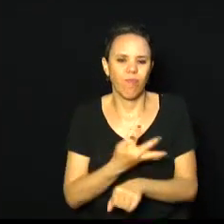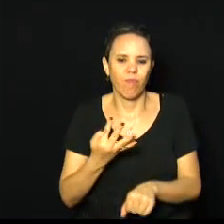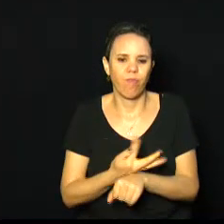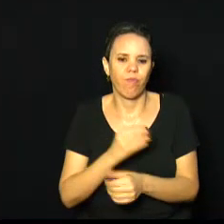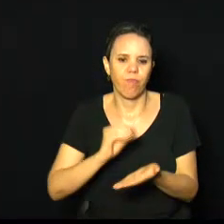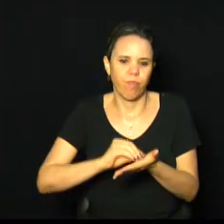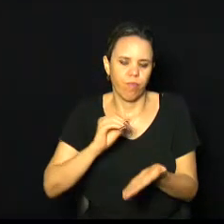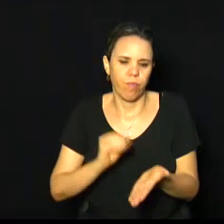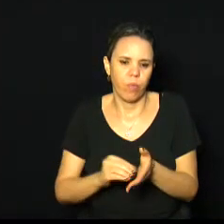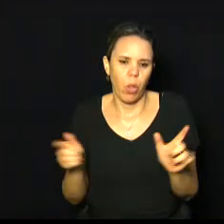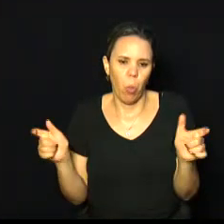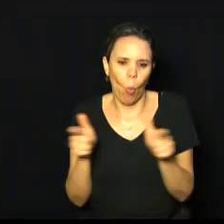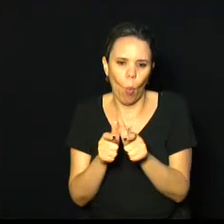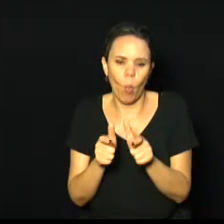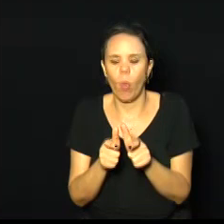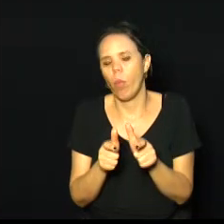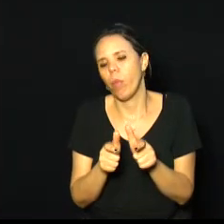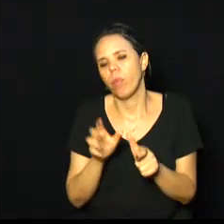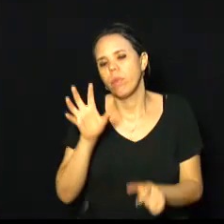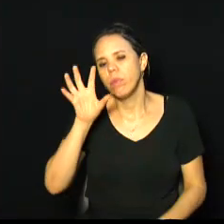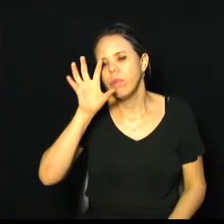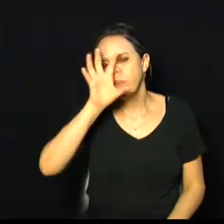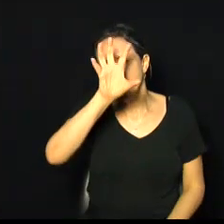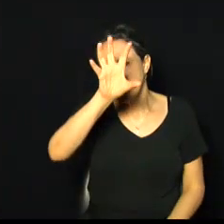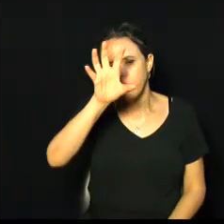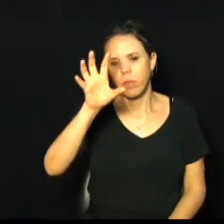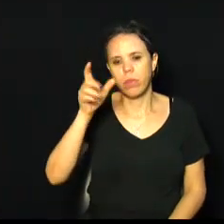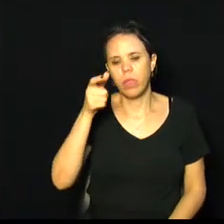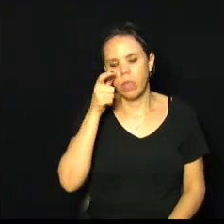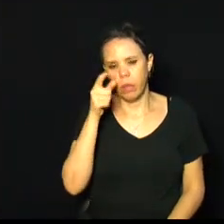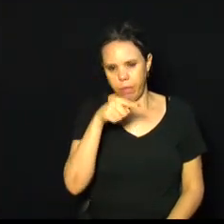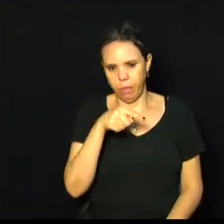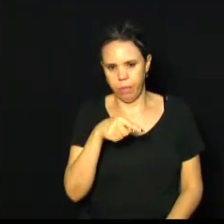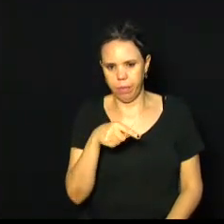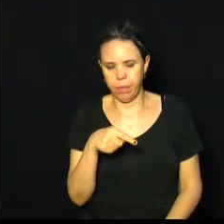né? E esse aqui é o quadro, né, que